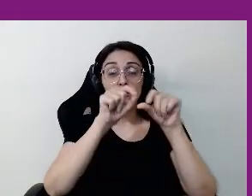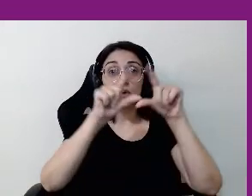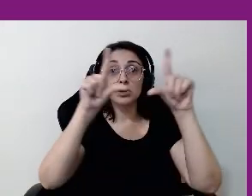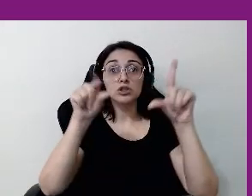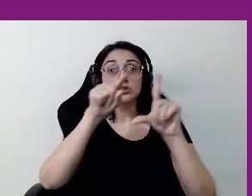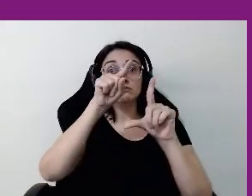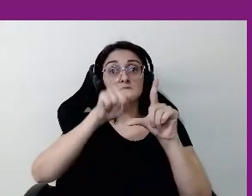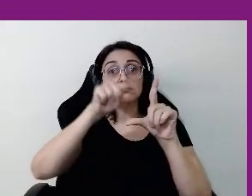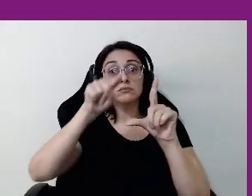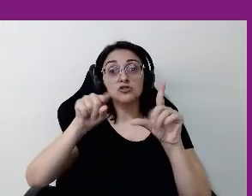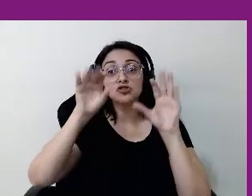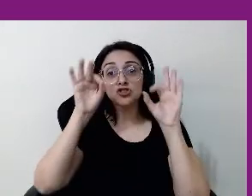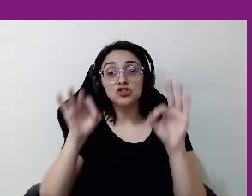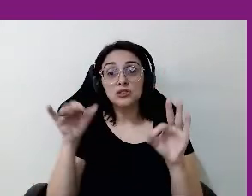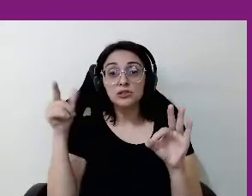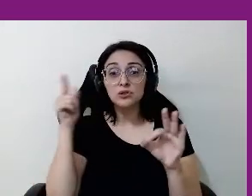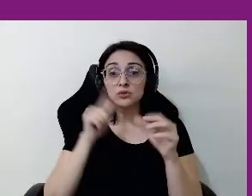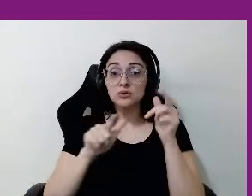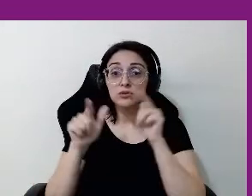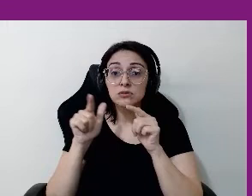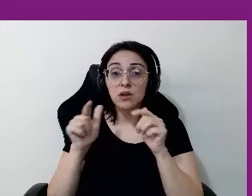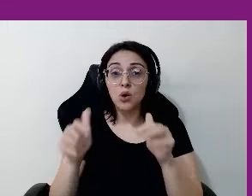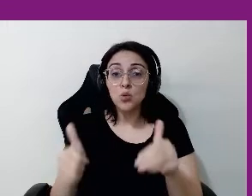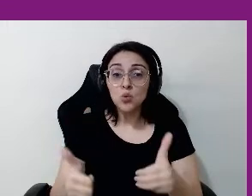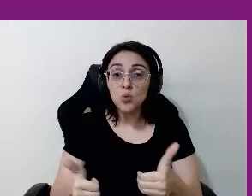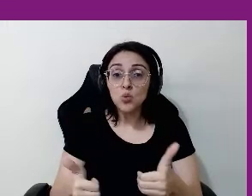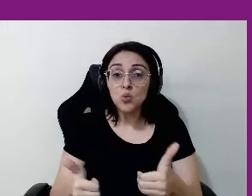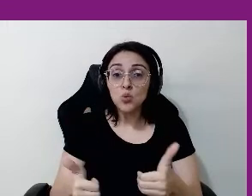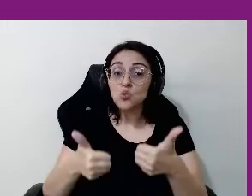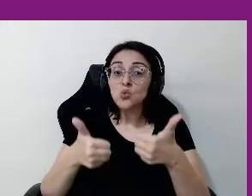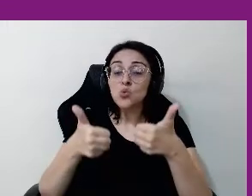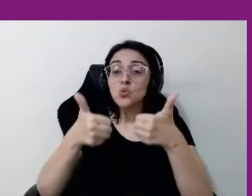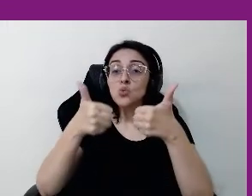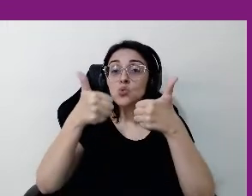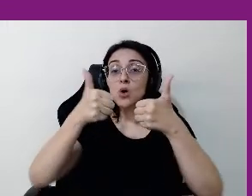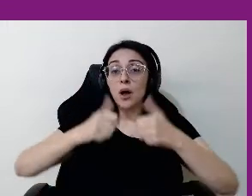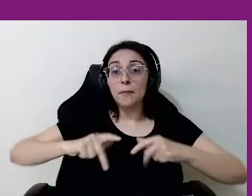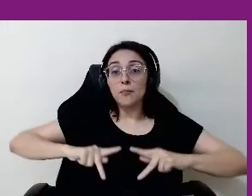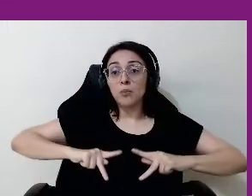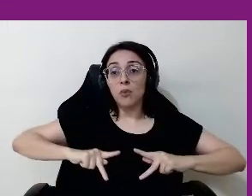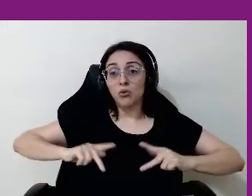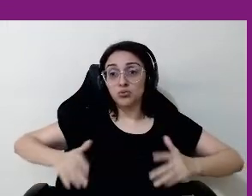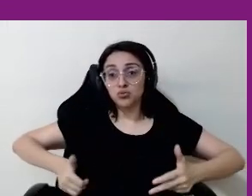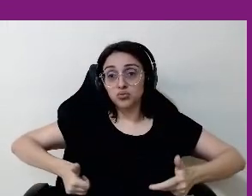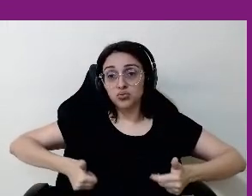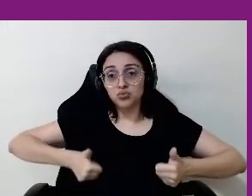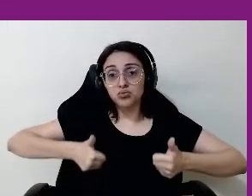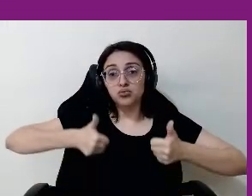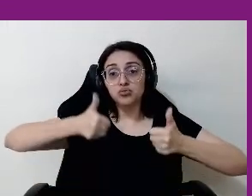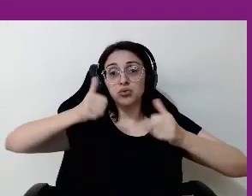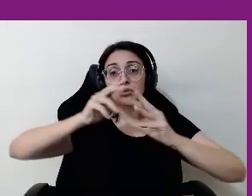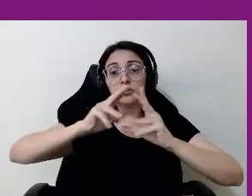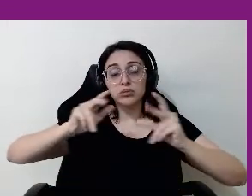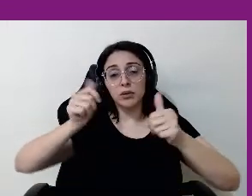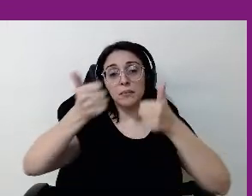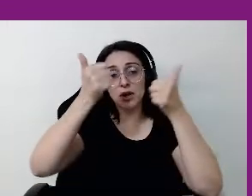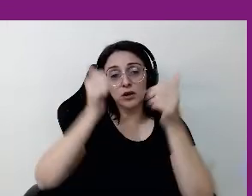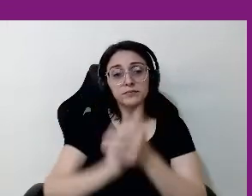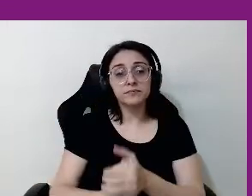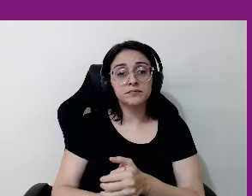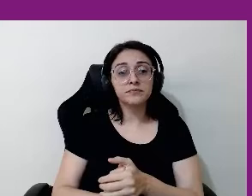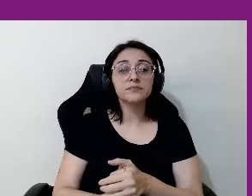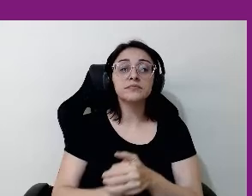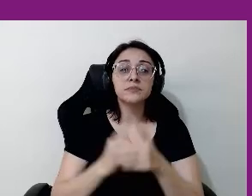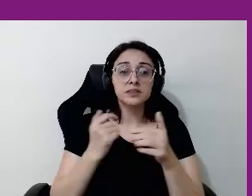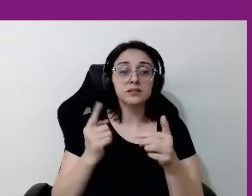tudo direitinho, a gente vê que ele acaba melhorando e esse pulmão acaba se recuperando. Então, é